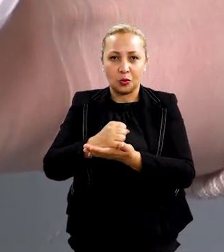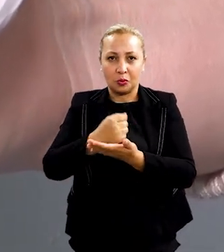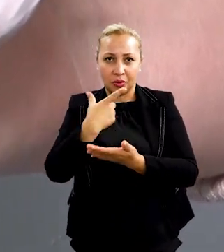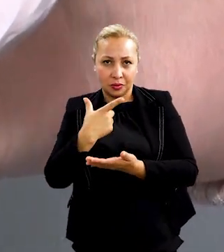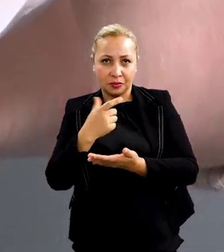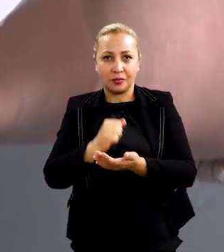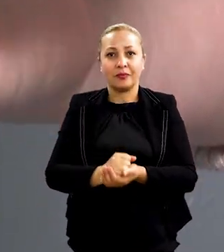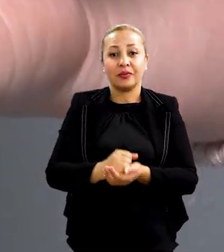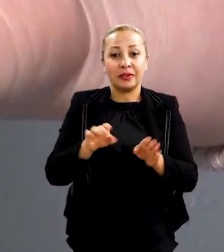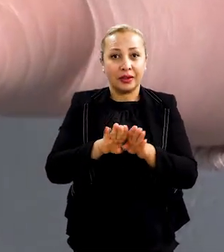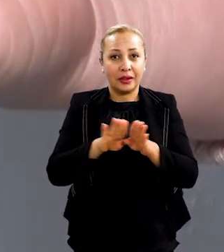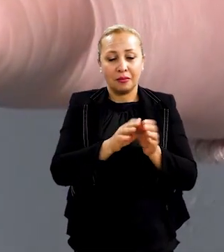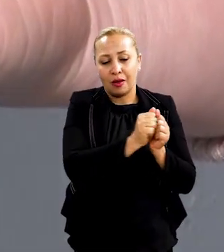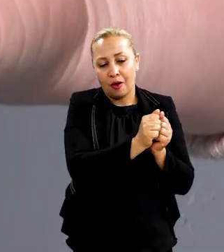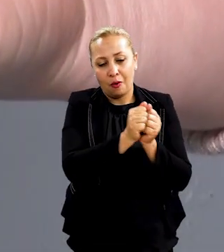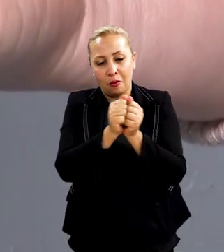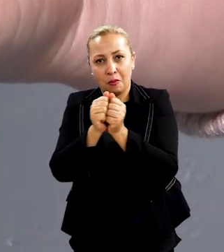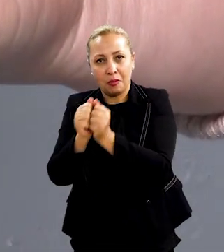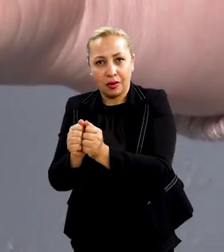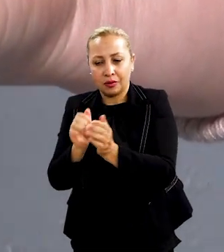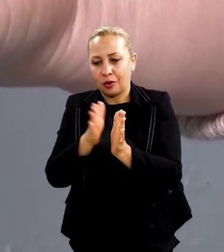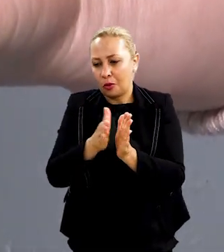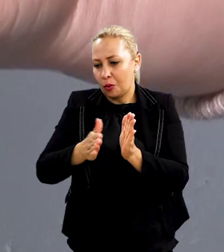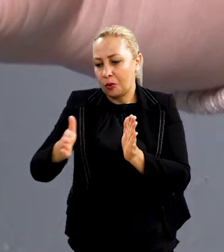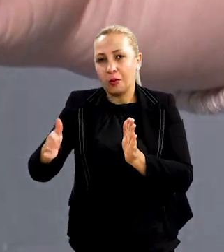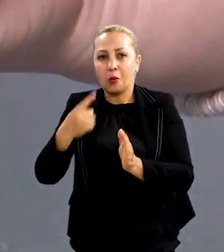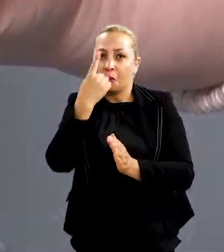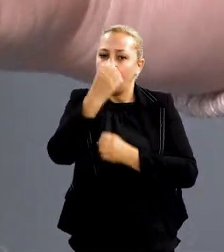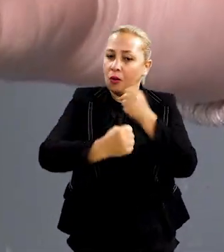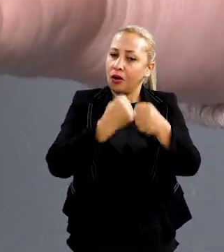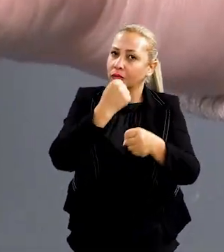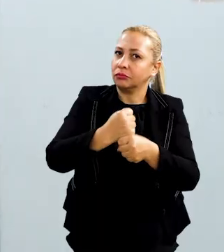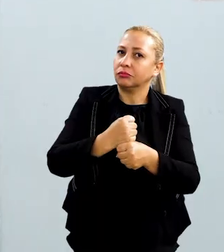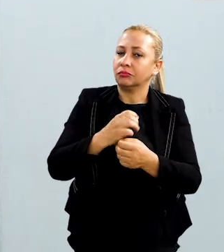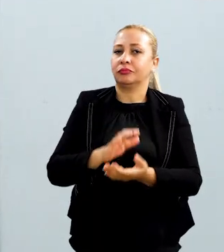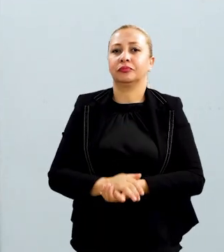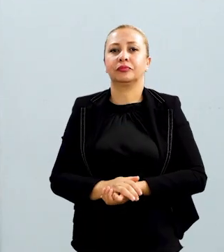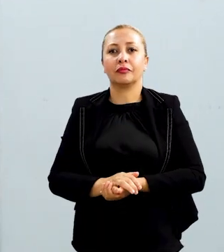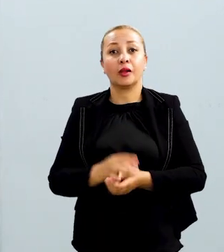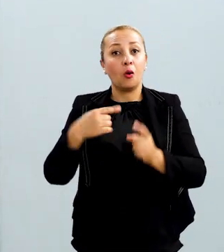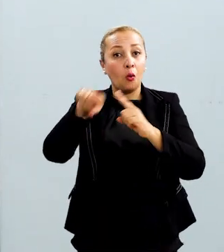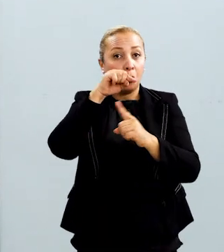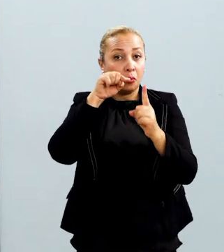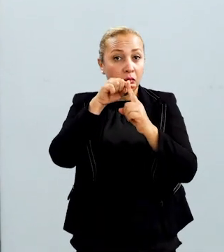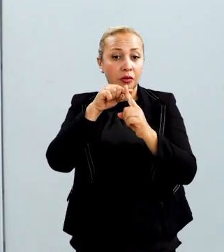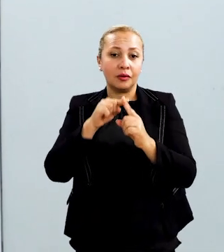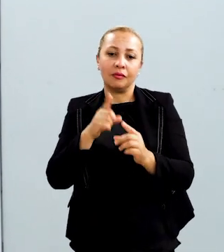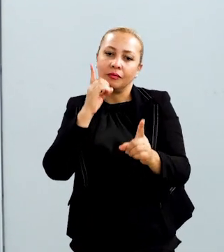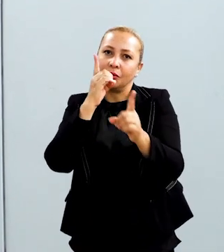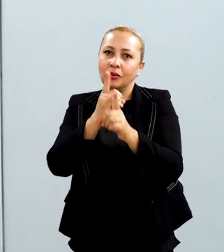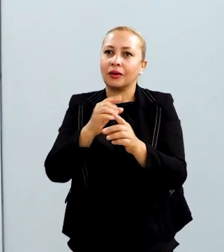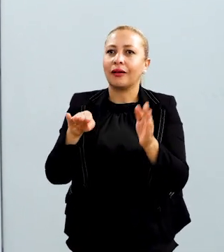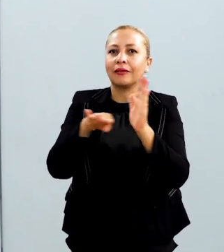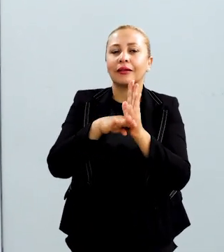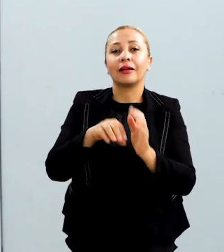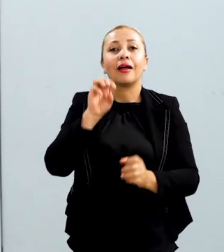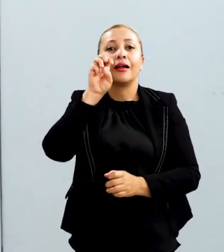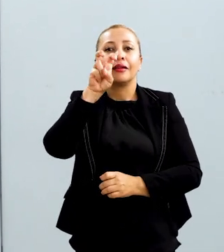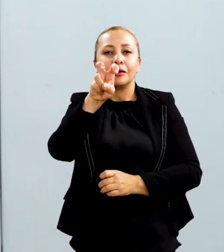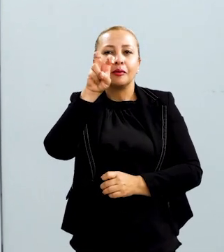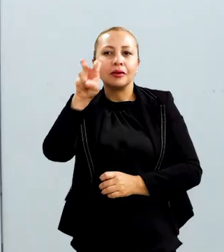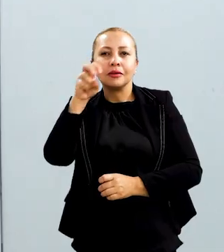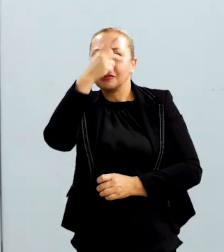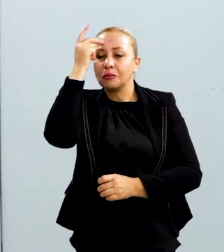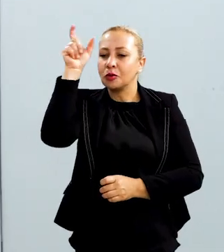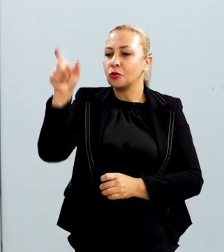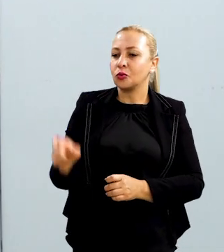do medicamento e serão acompanhados durante 1 ano. O objetivo é chegar a 55 pacientes para